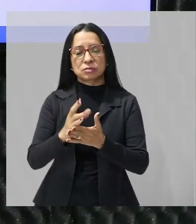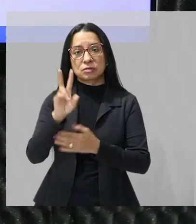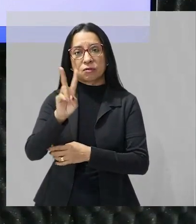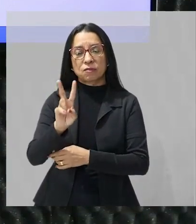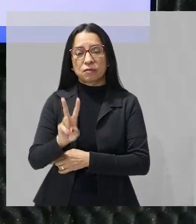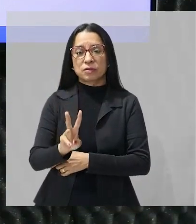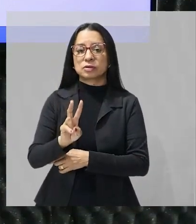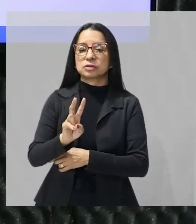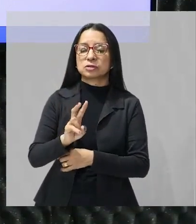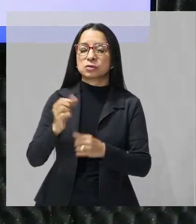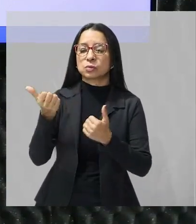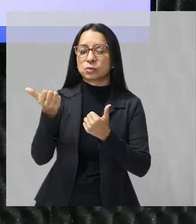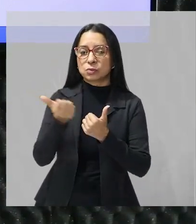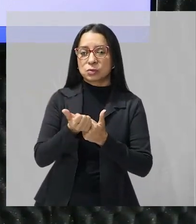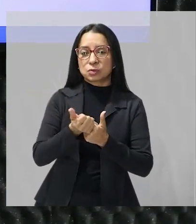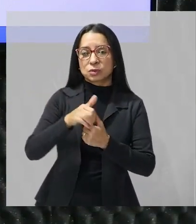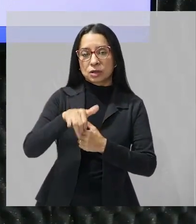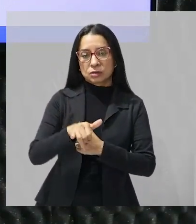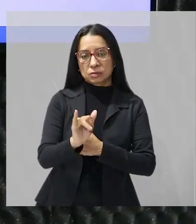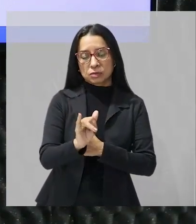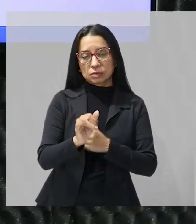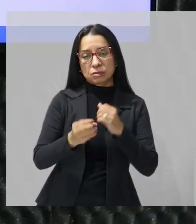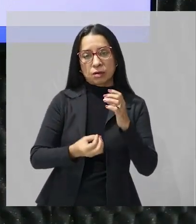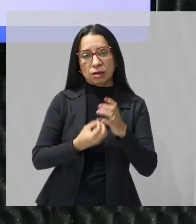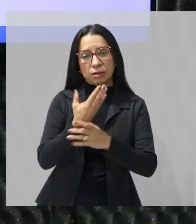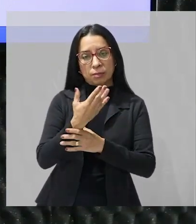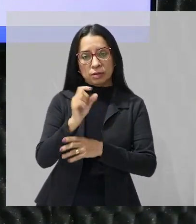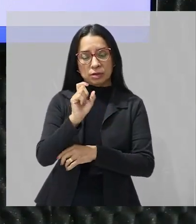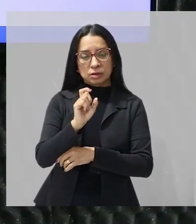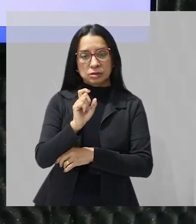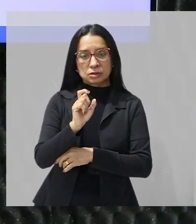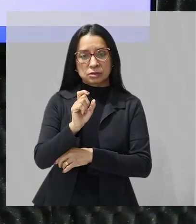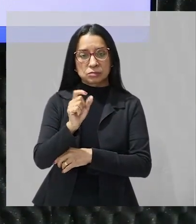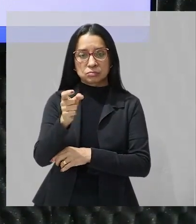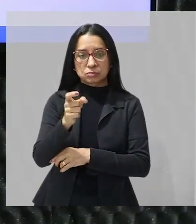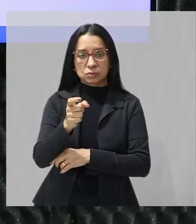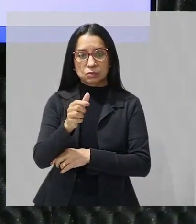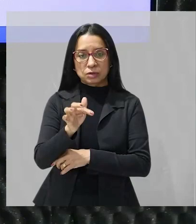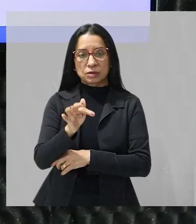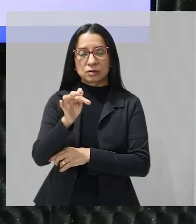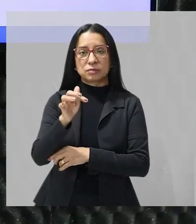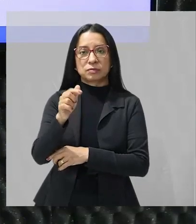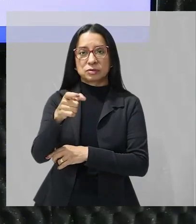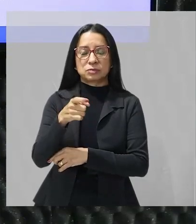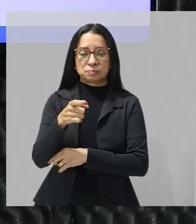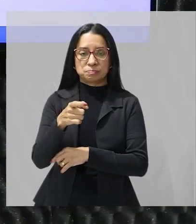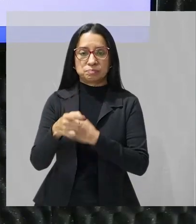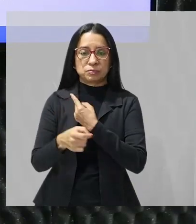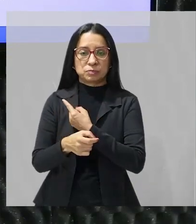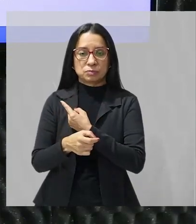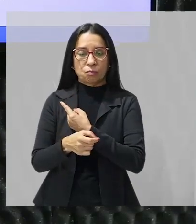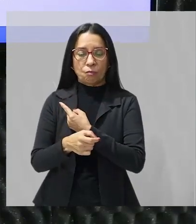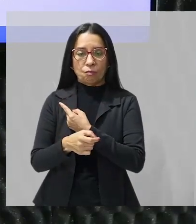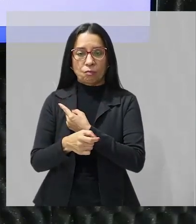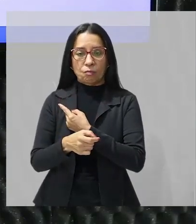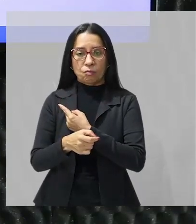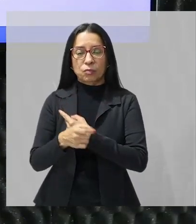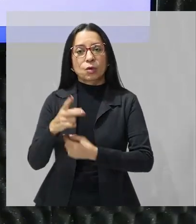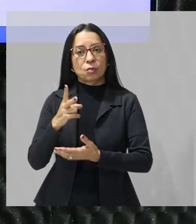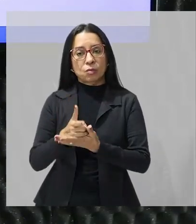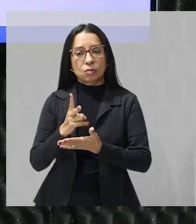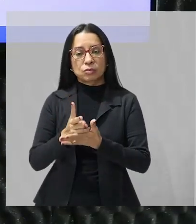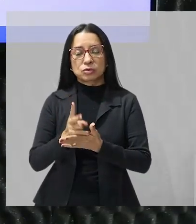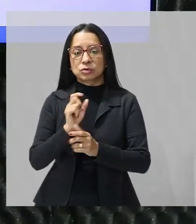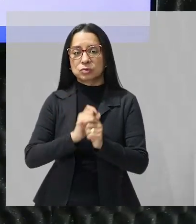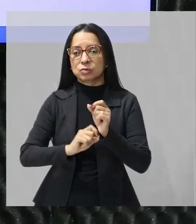aparece o f de x, como aqui. Não deixa de ser a mesma coisa, tá? Tanto faz ter f de x como ter y, a gente continua